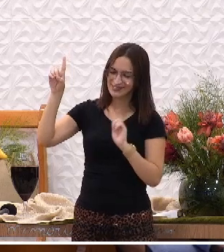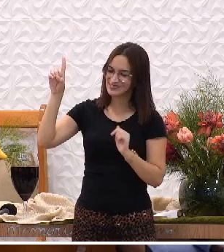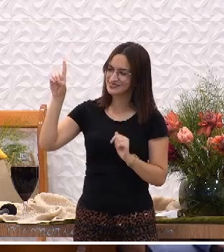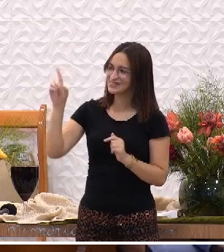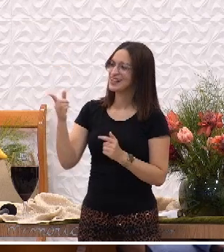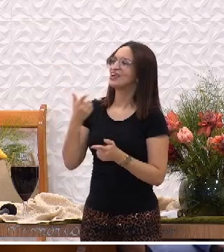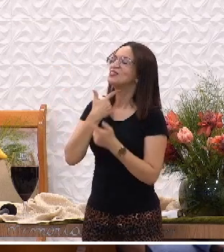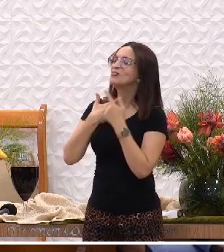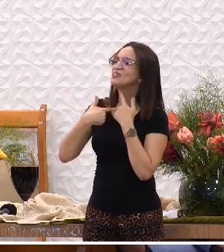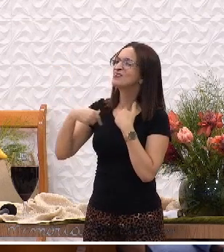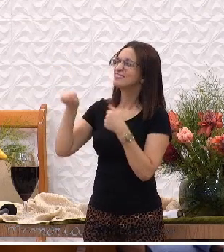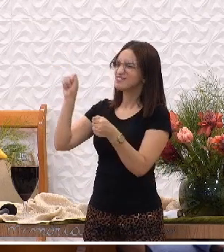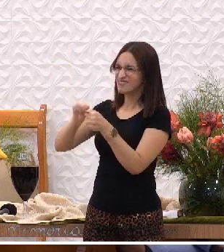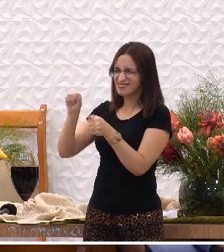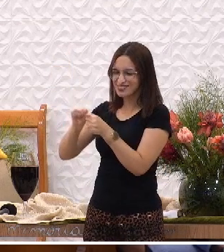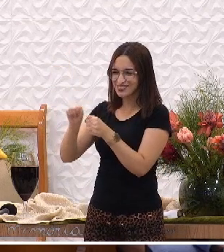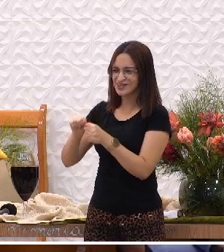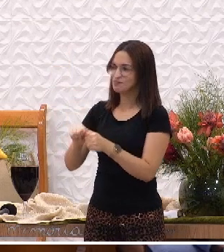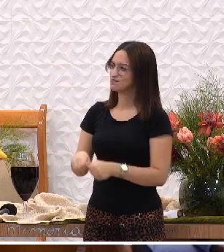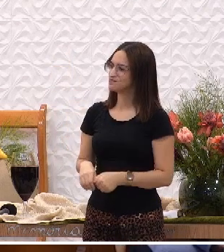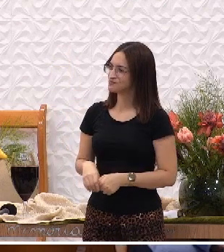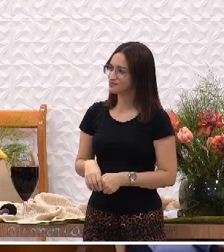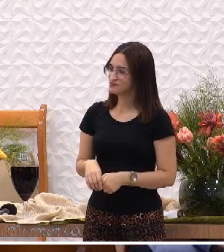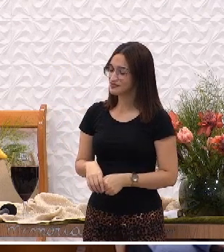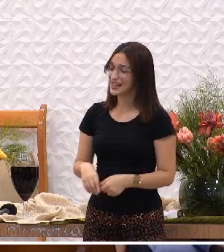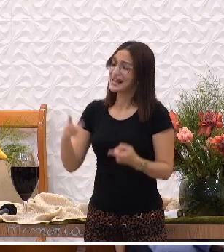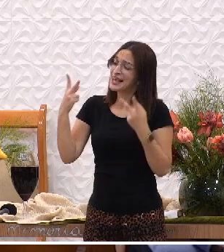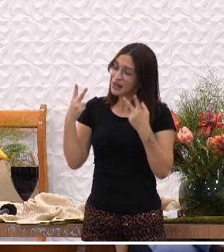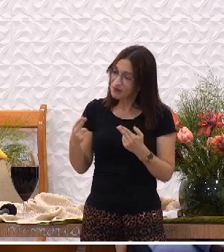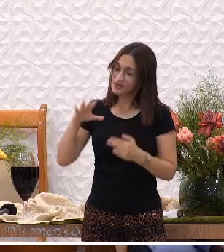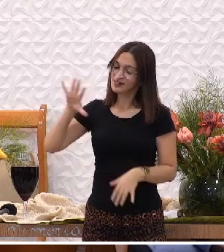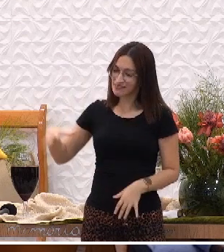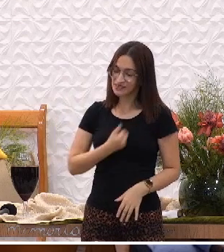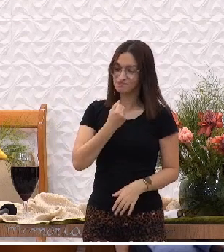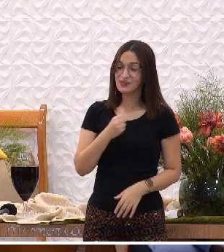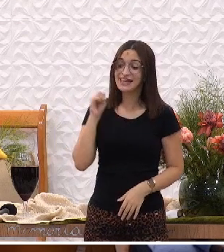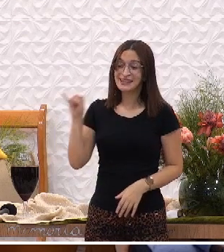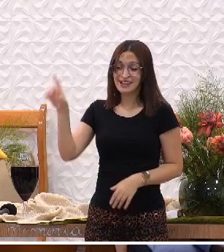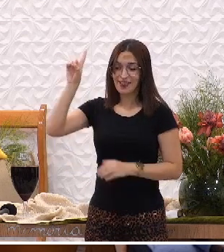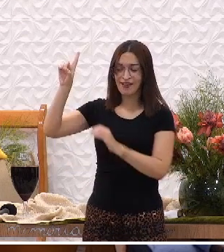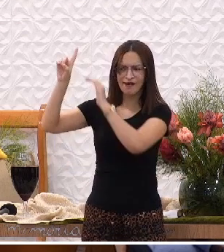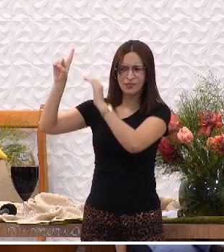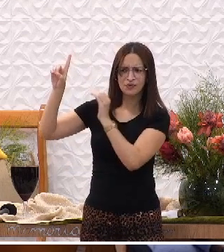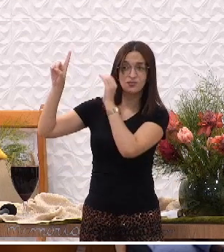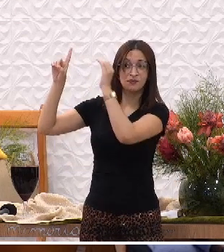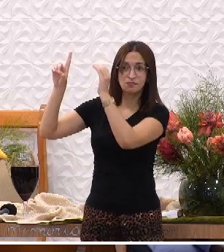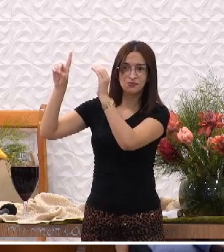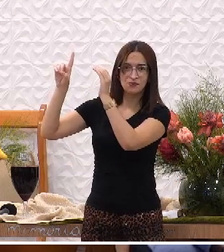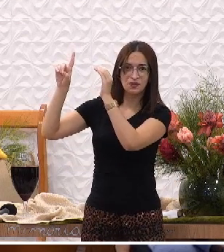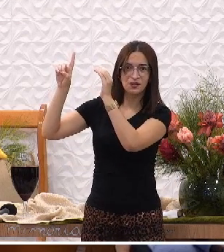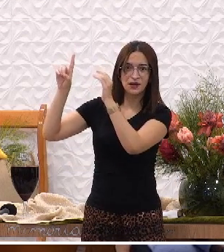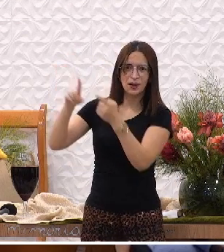gente acredita que isso, por que não, vale também para a salvação. Se Deus é soberano sobre tudo, sobre todos, por que Ele não seria soberano